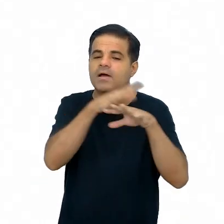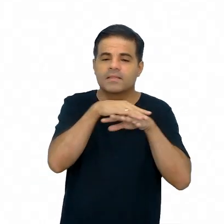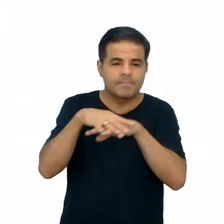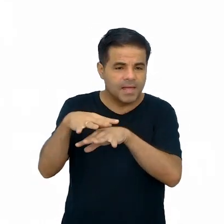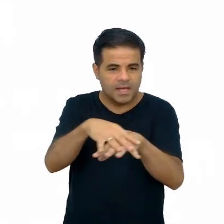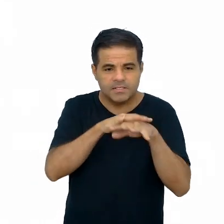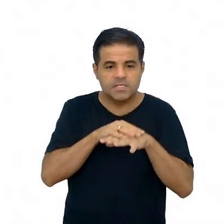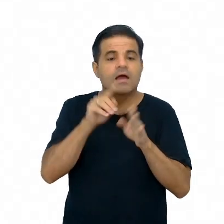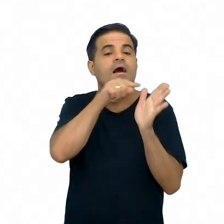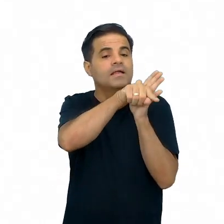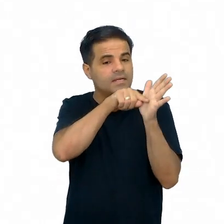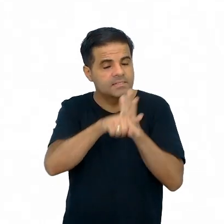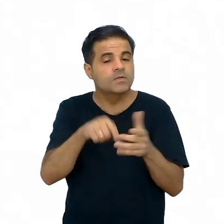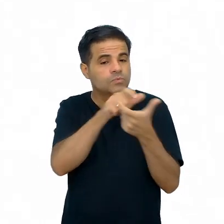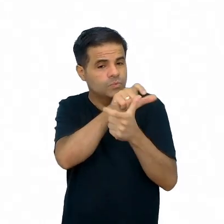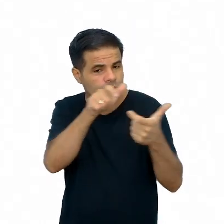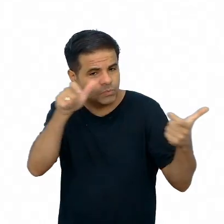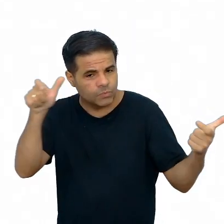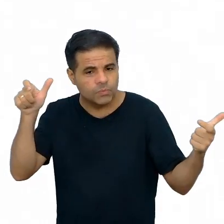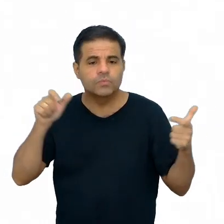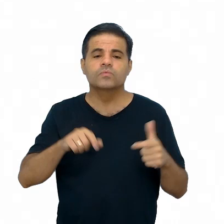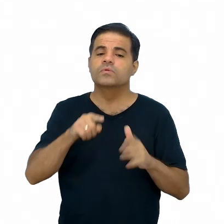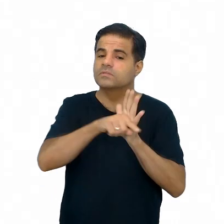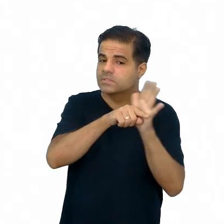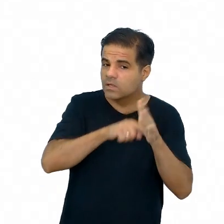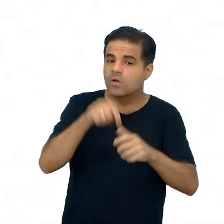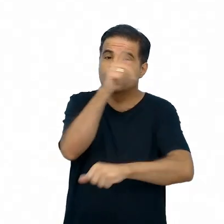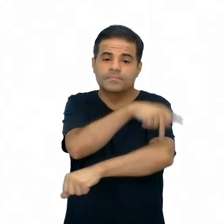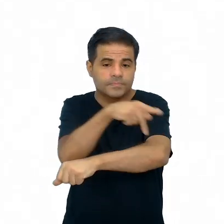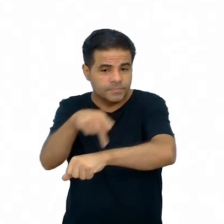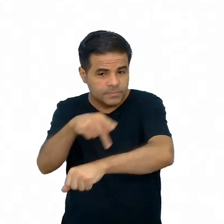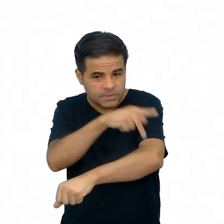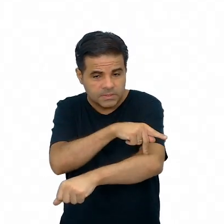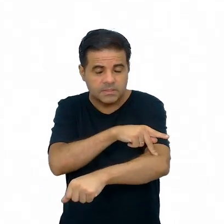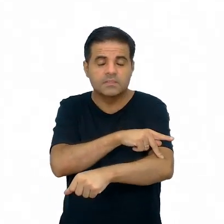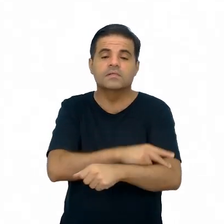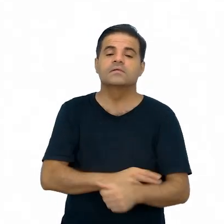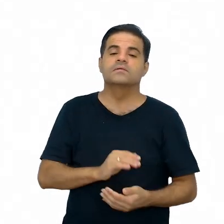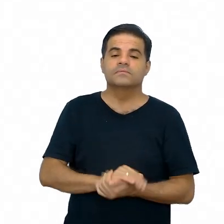matemática, analisar a estrutura didático-pedagógica